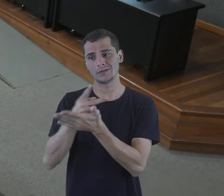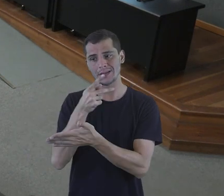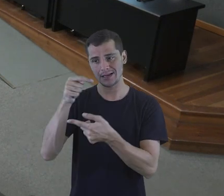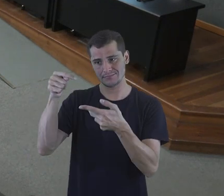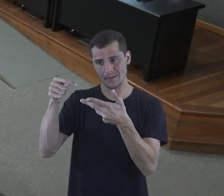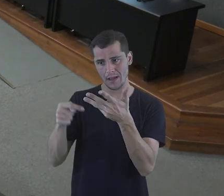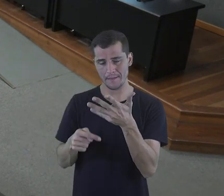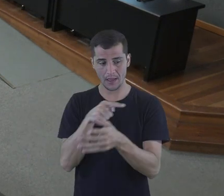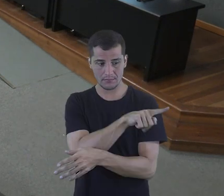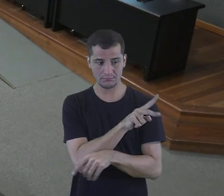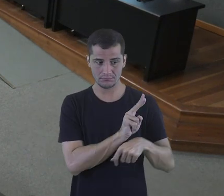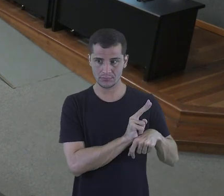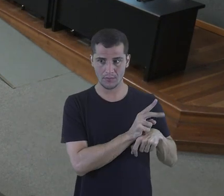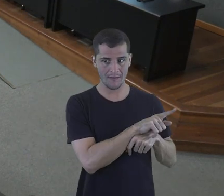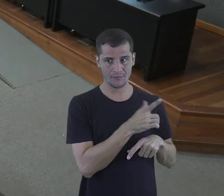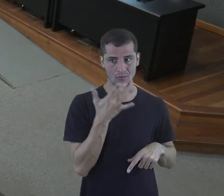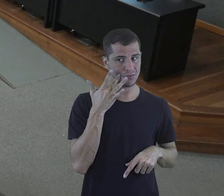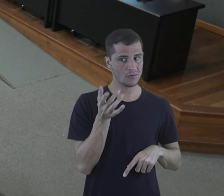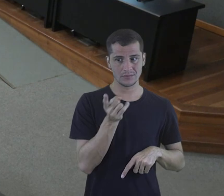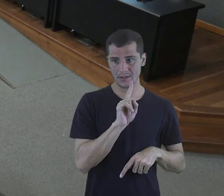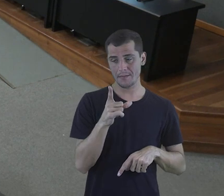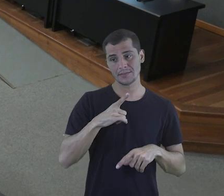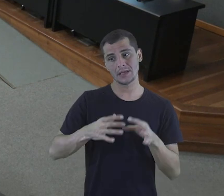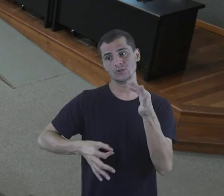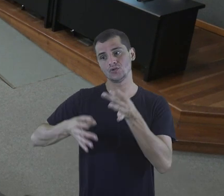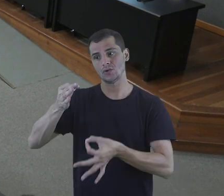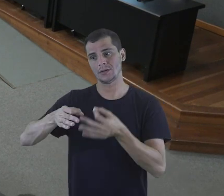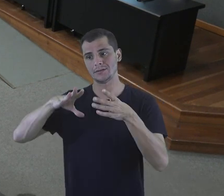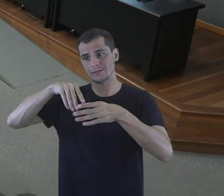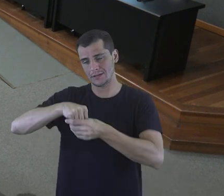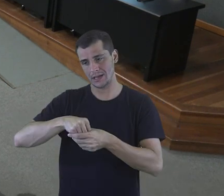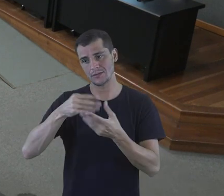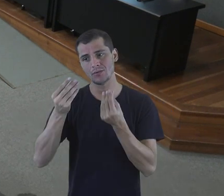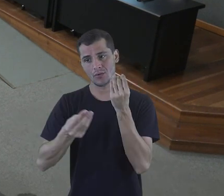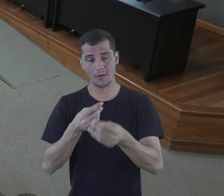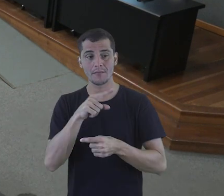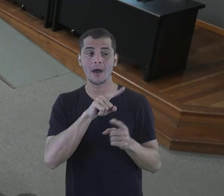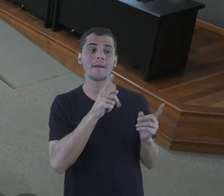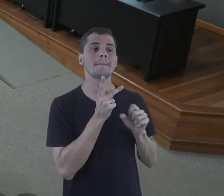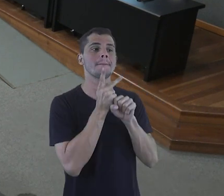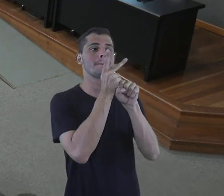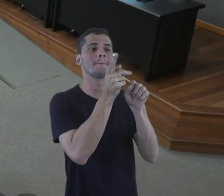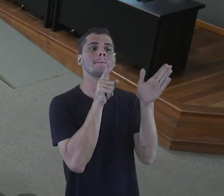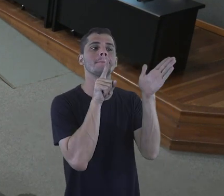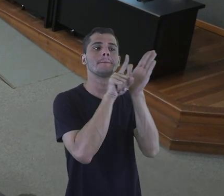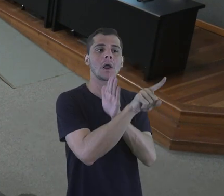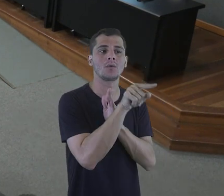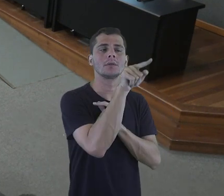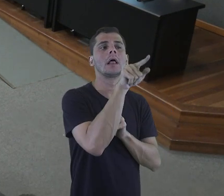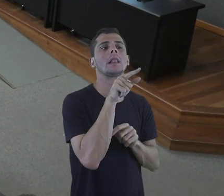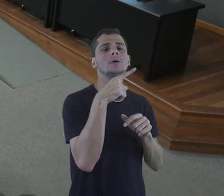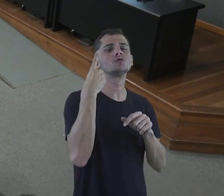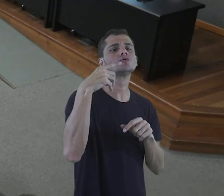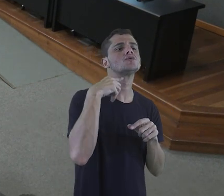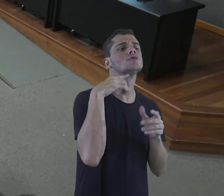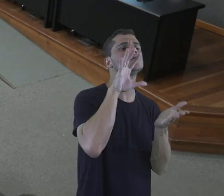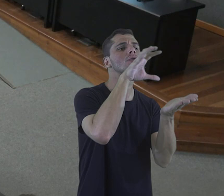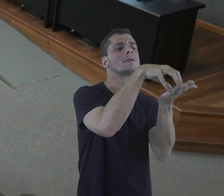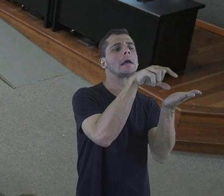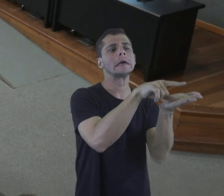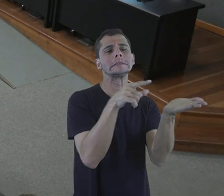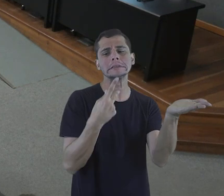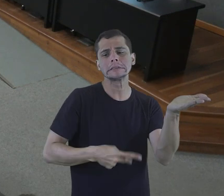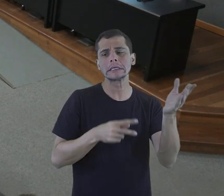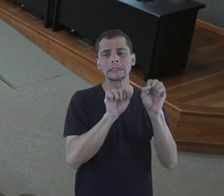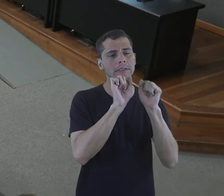porque tem questões jurídicas envolvidas ela pergunta para quem? para o departamento jurídico da assembleia para assessoria jurídica ou para a